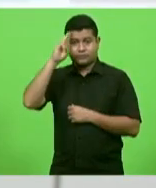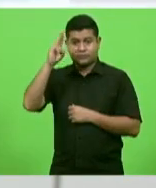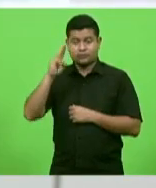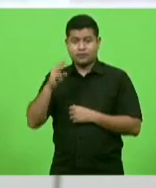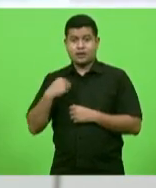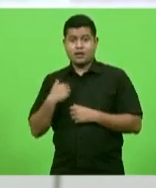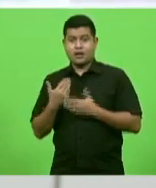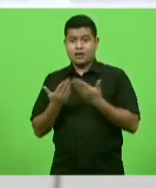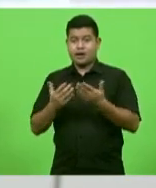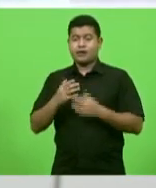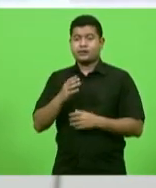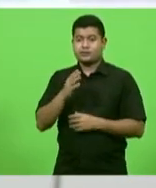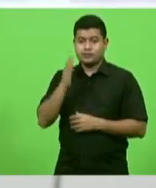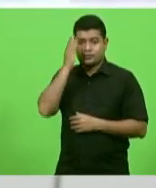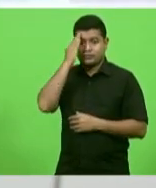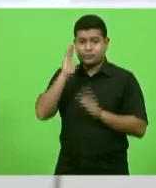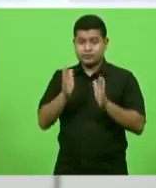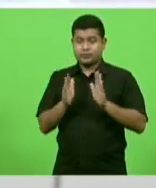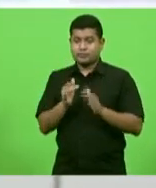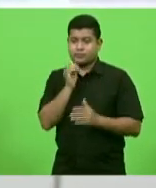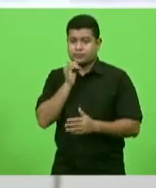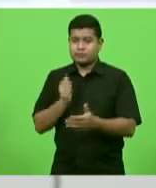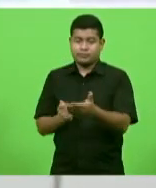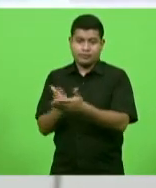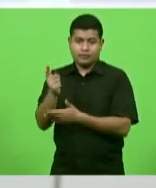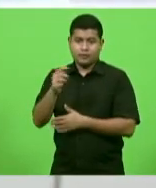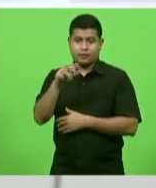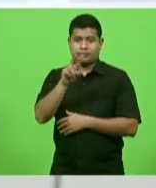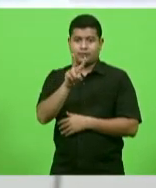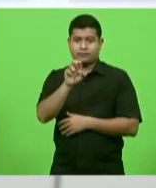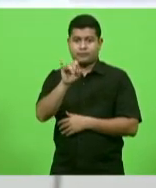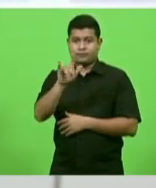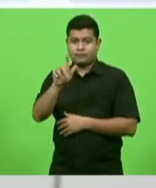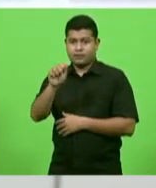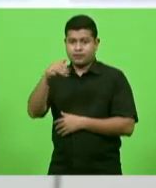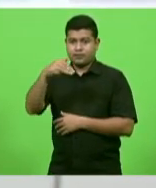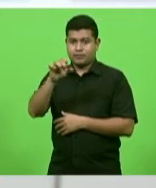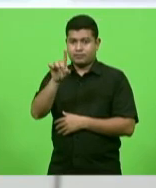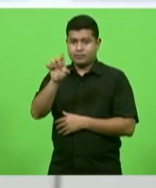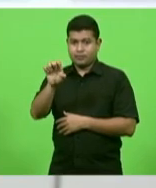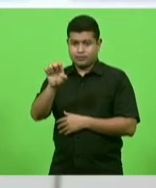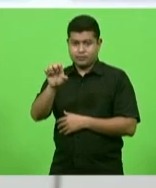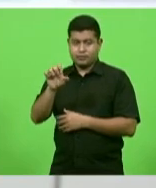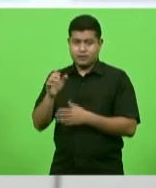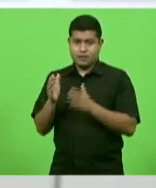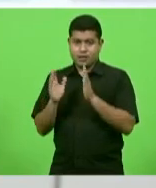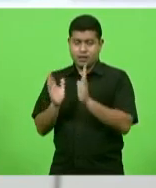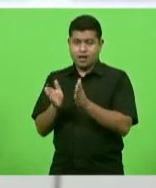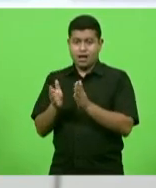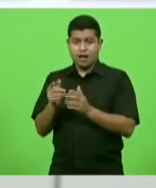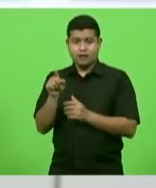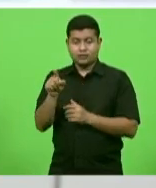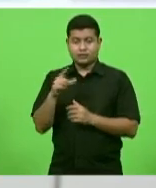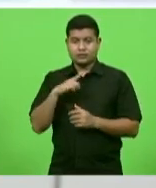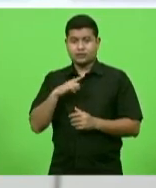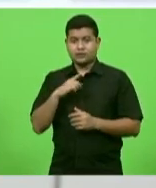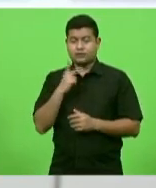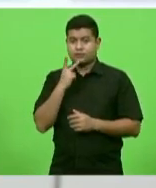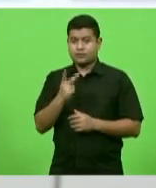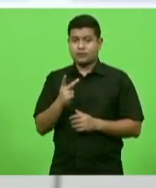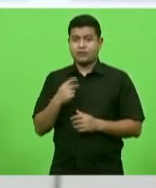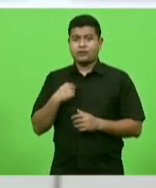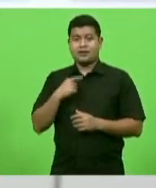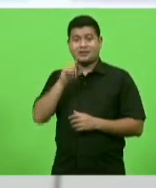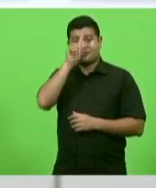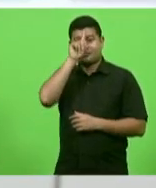do pagamento em favor da mega Med eu queria determinado "de imediato as